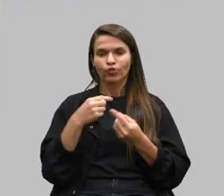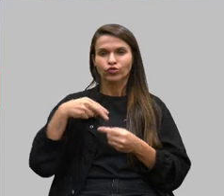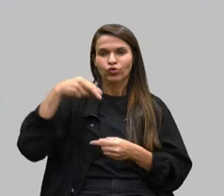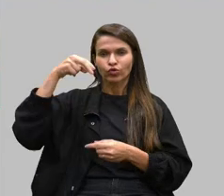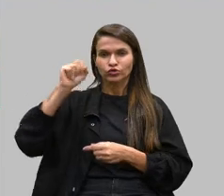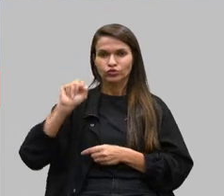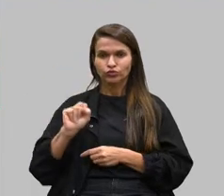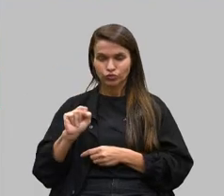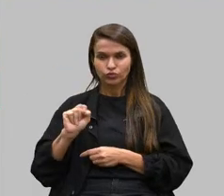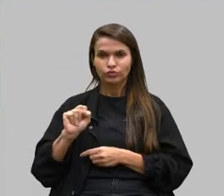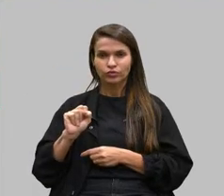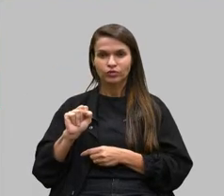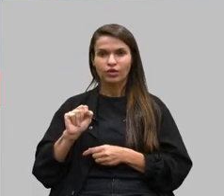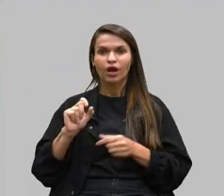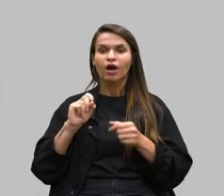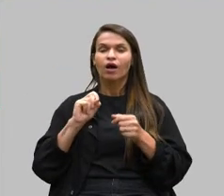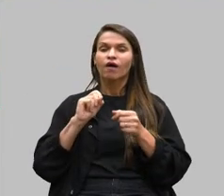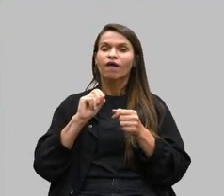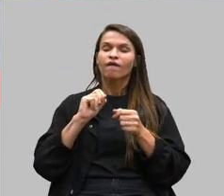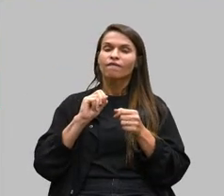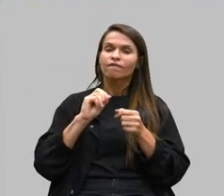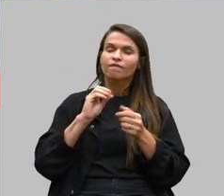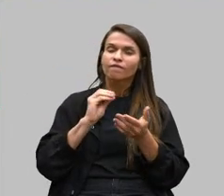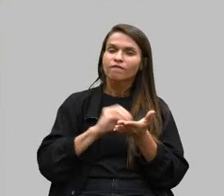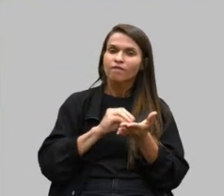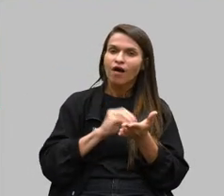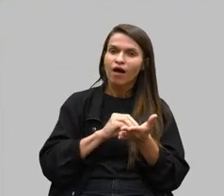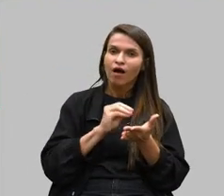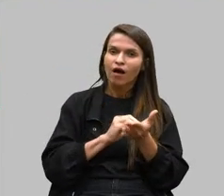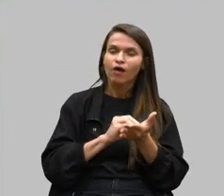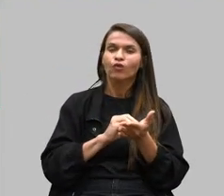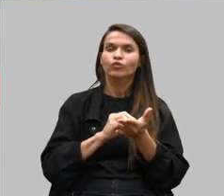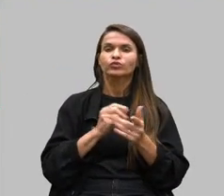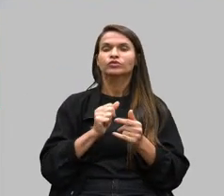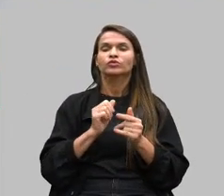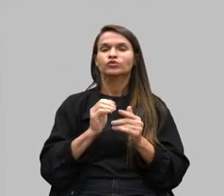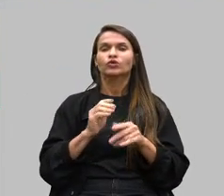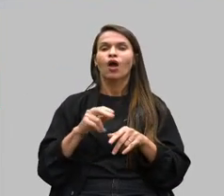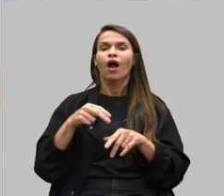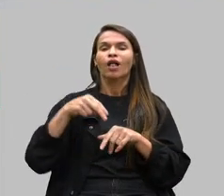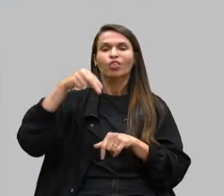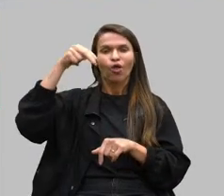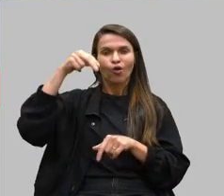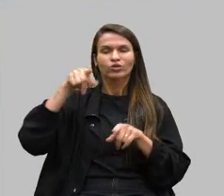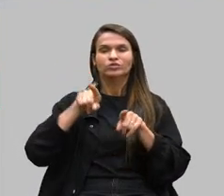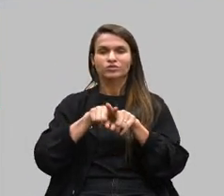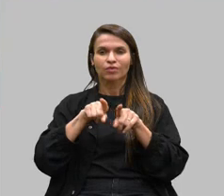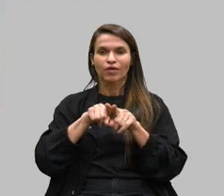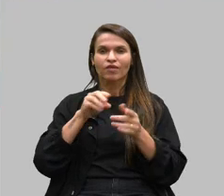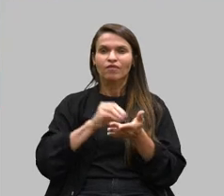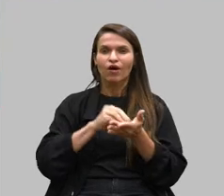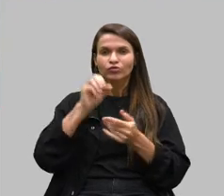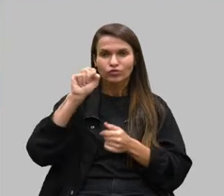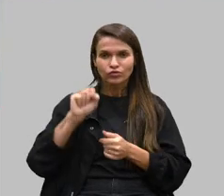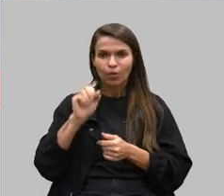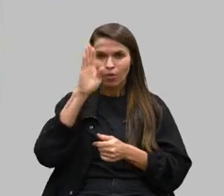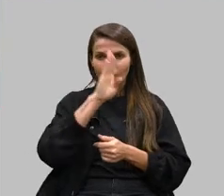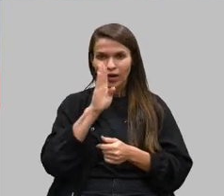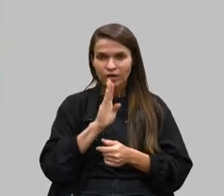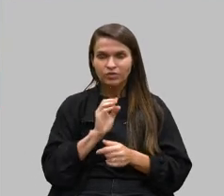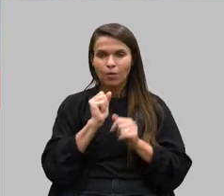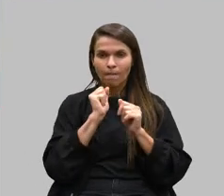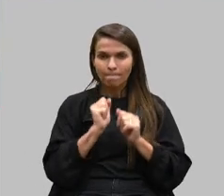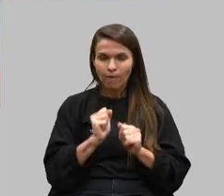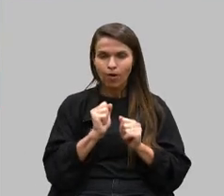parte de cima do Corredor a parte norte E ainda tem a parte sul o Brasil pode ter um corredor